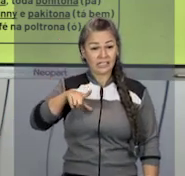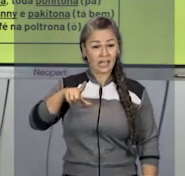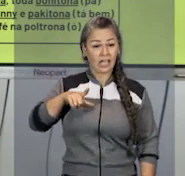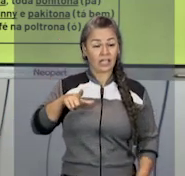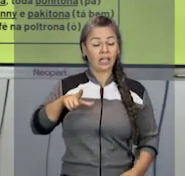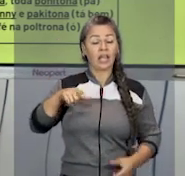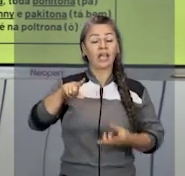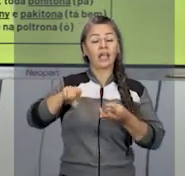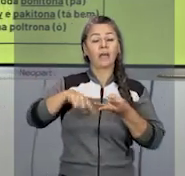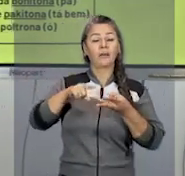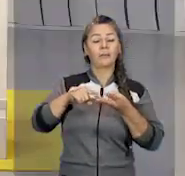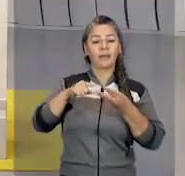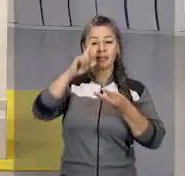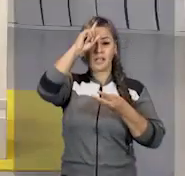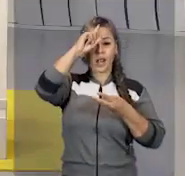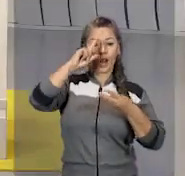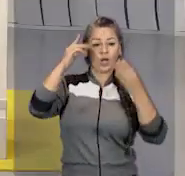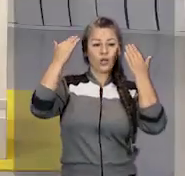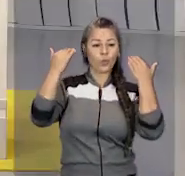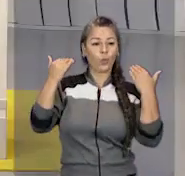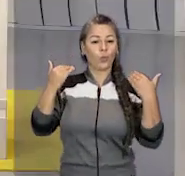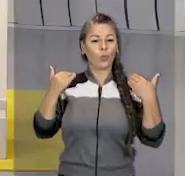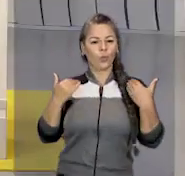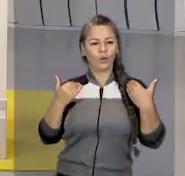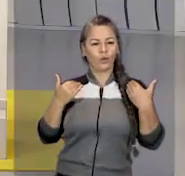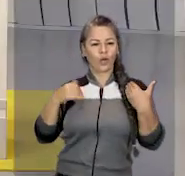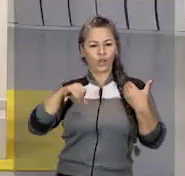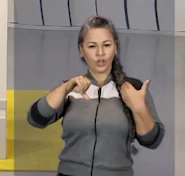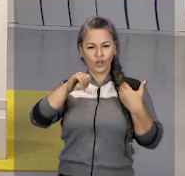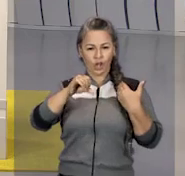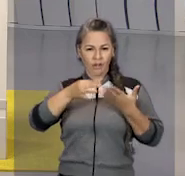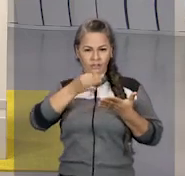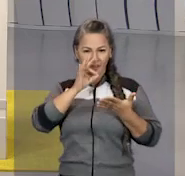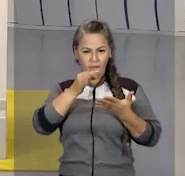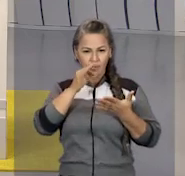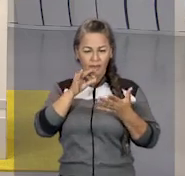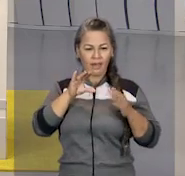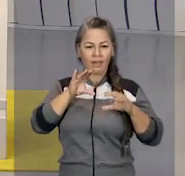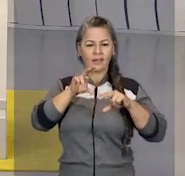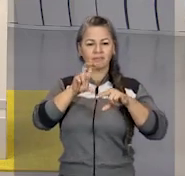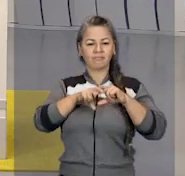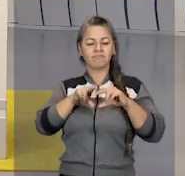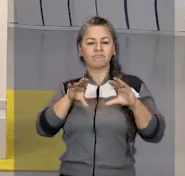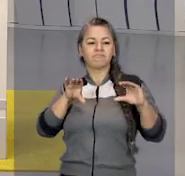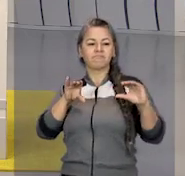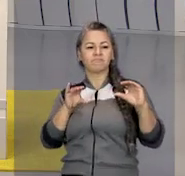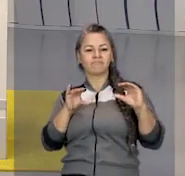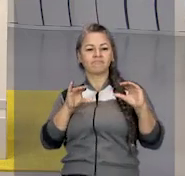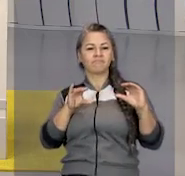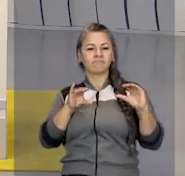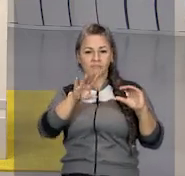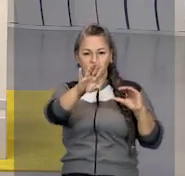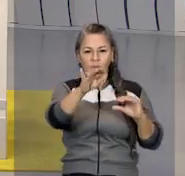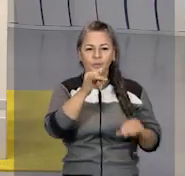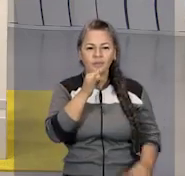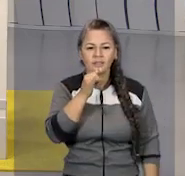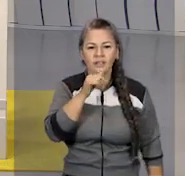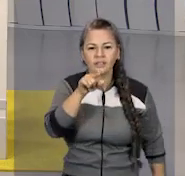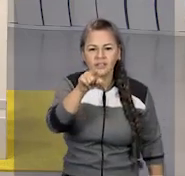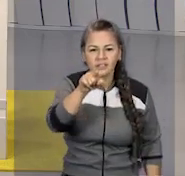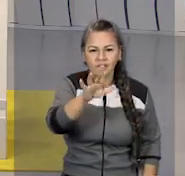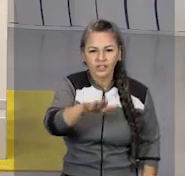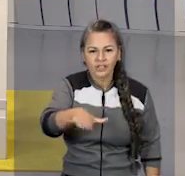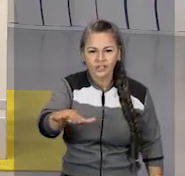na poltrona. Olha só, gente, vocês são bem novinhos, vocês não devem nem estar lembrados, mas